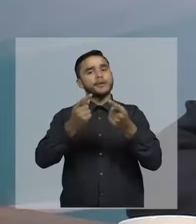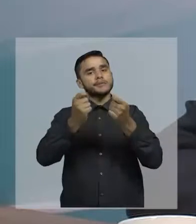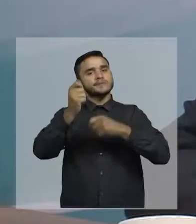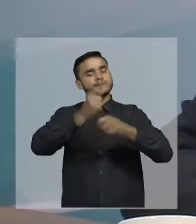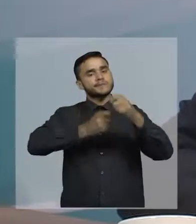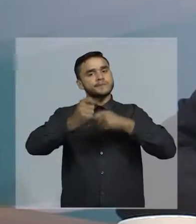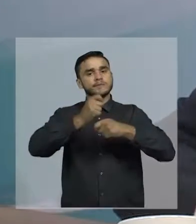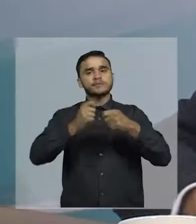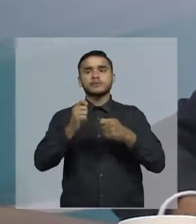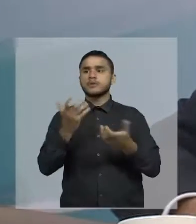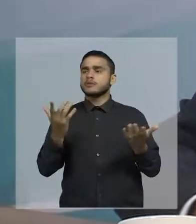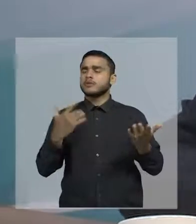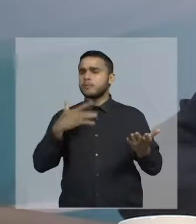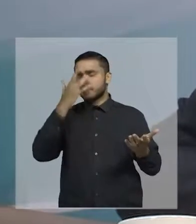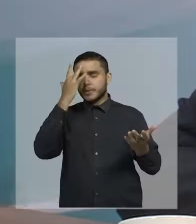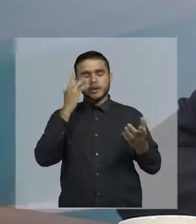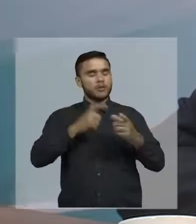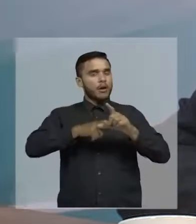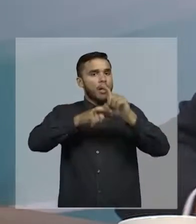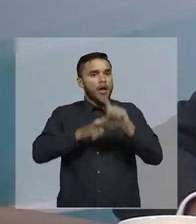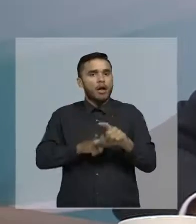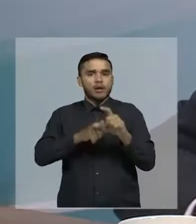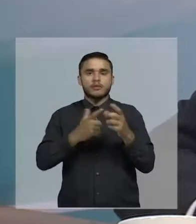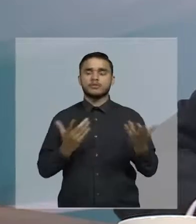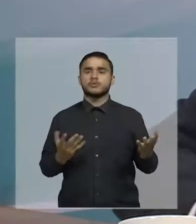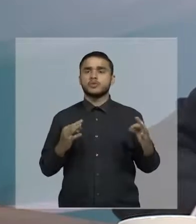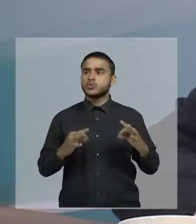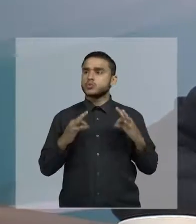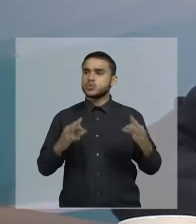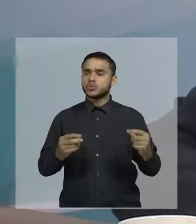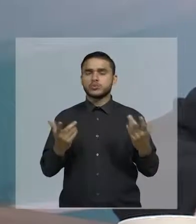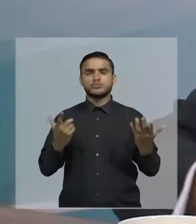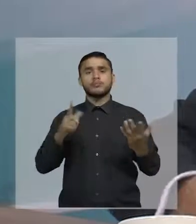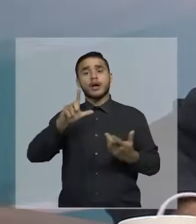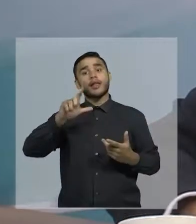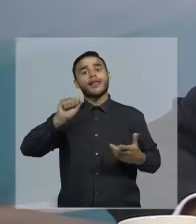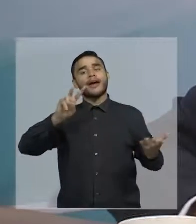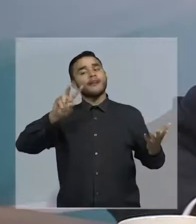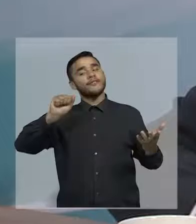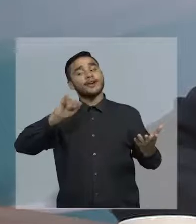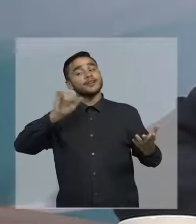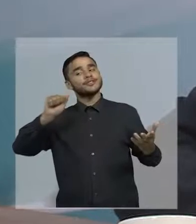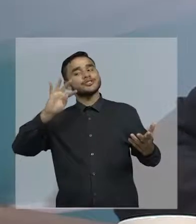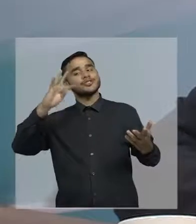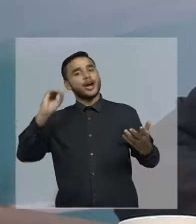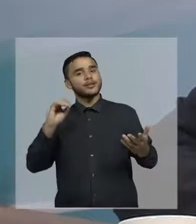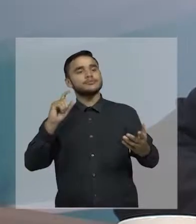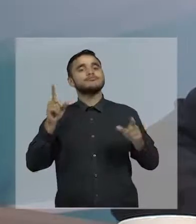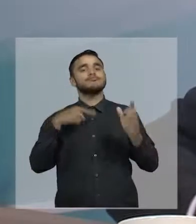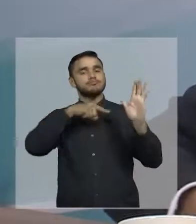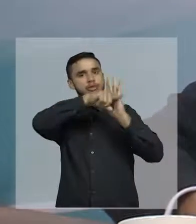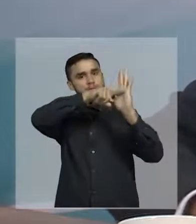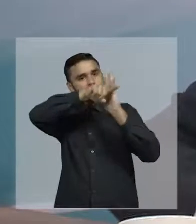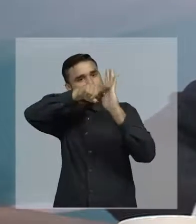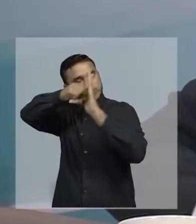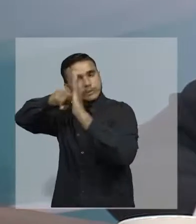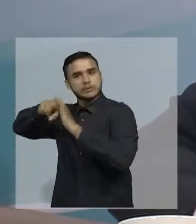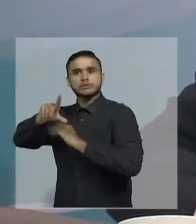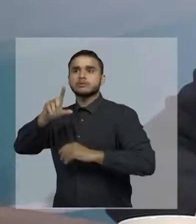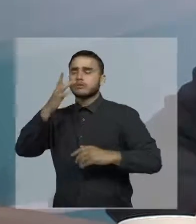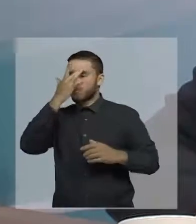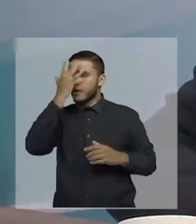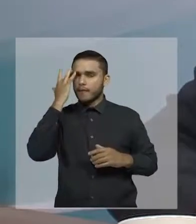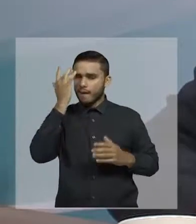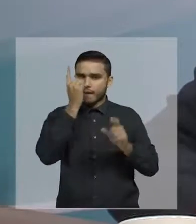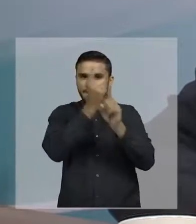nós passamos, pela falta do poder de compra, mas também pelas operações lava-jatos, por não existir no